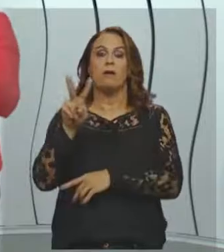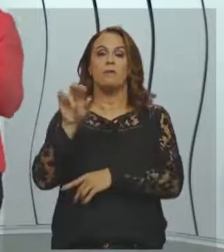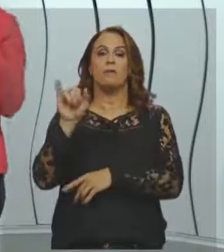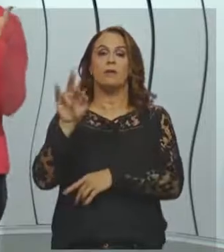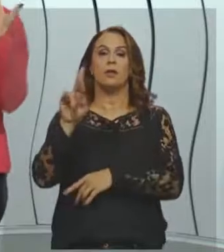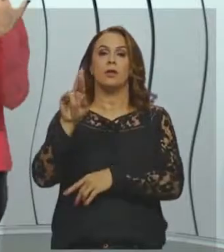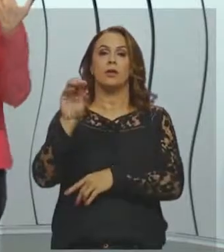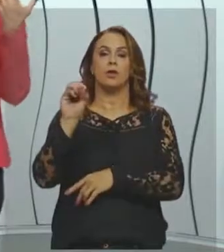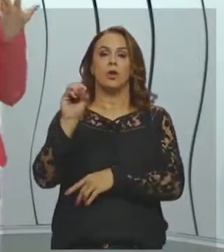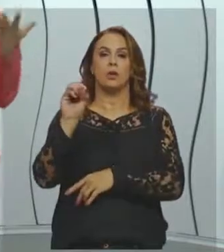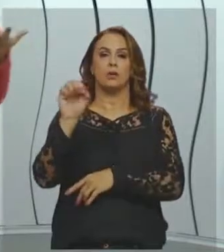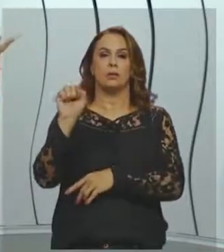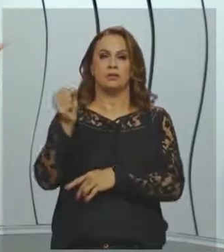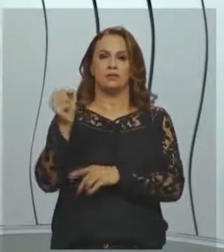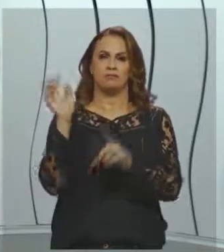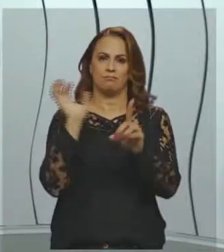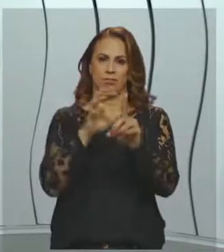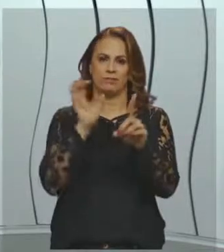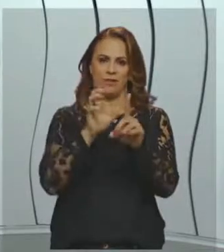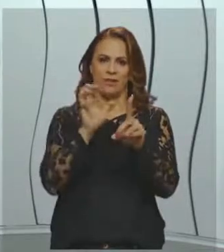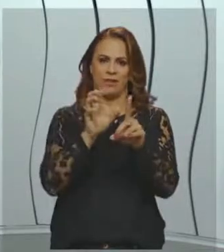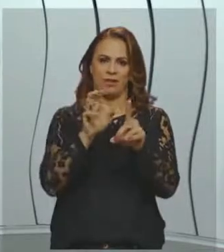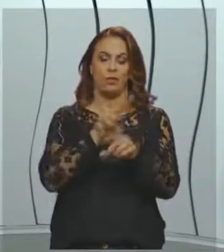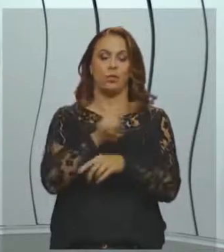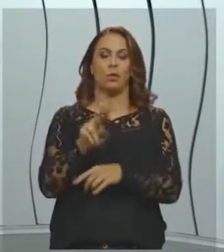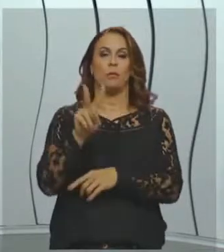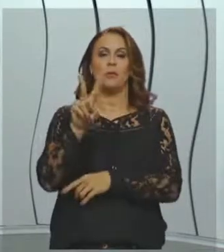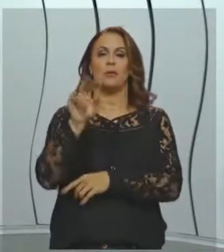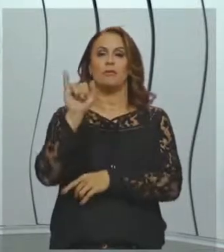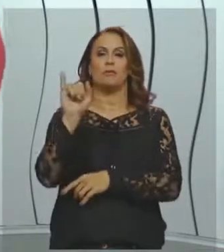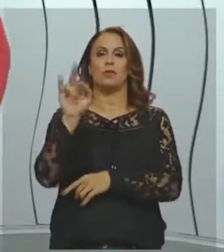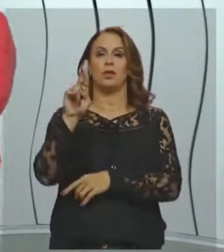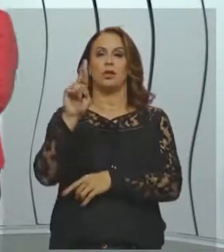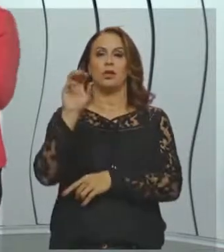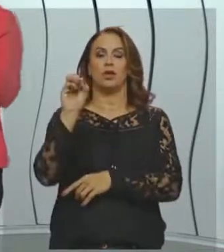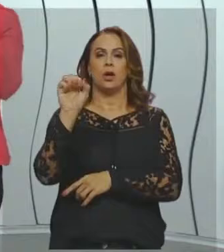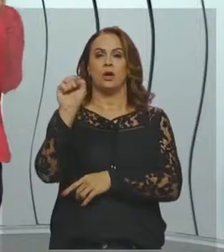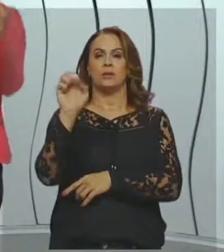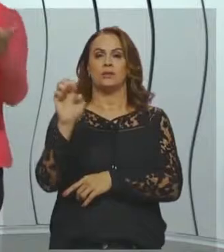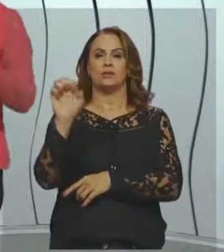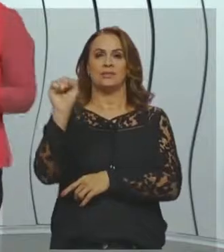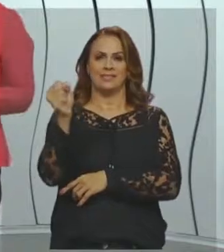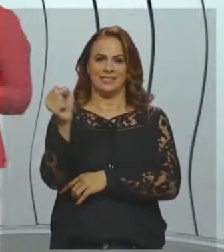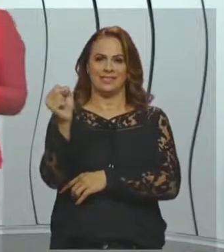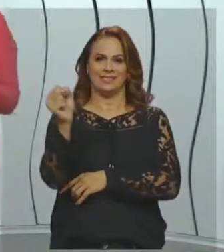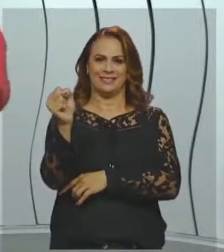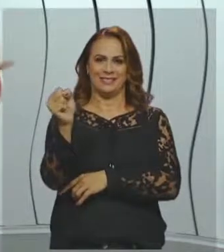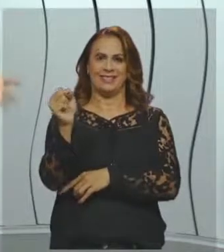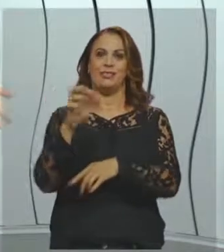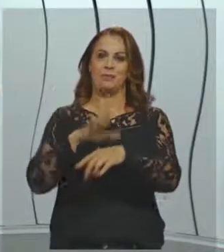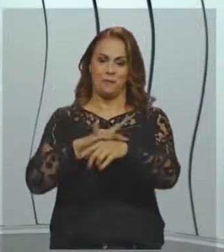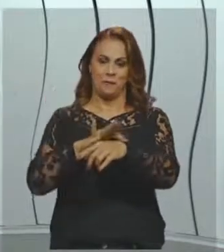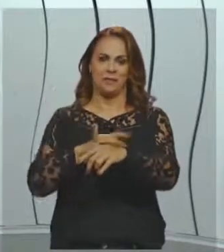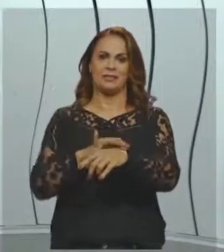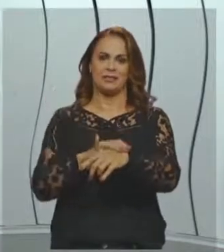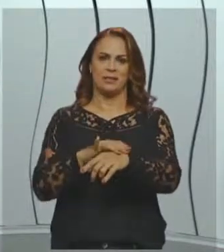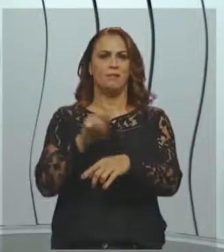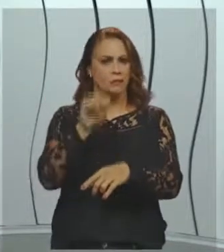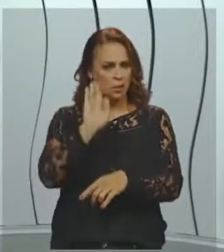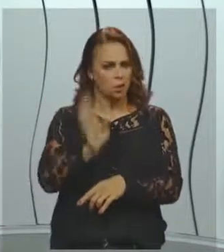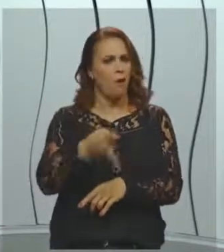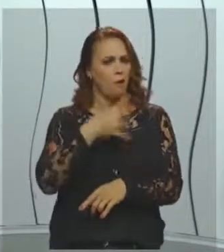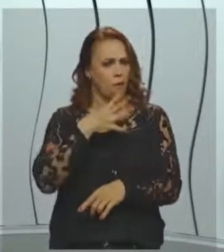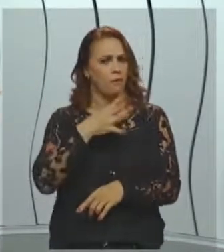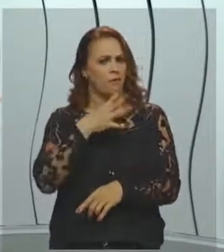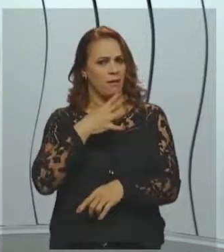são algumas doenças transmitidas aí pelos vírus e você já conhece um pouco sobre os vírus. Já falamos